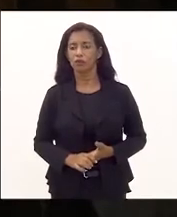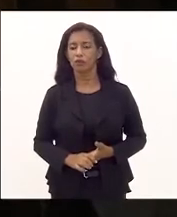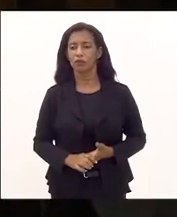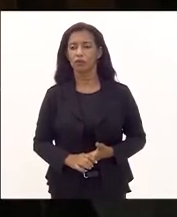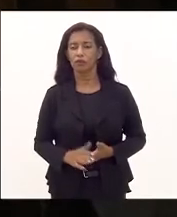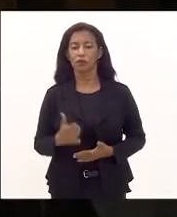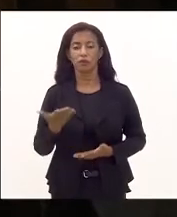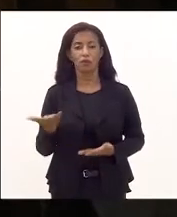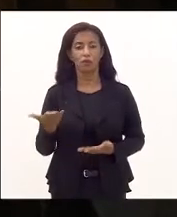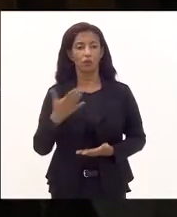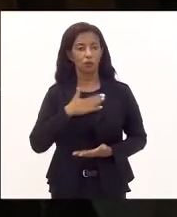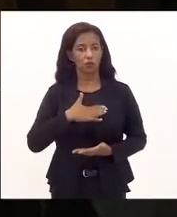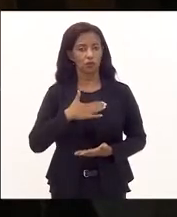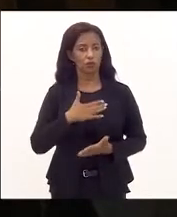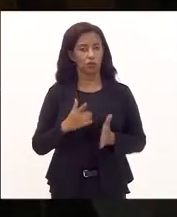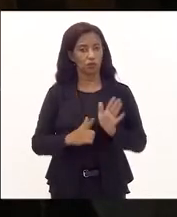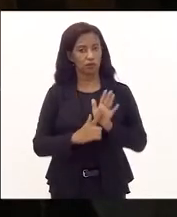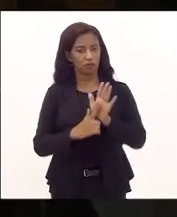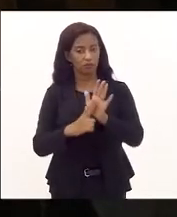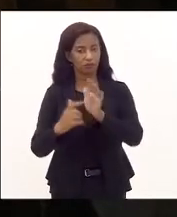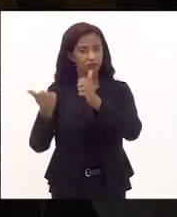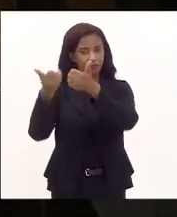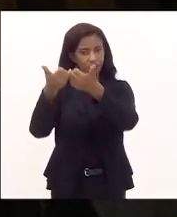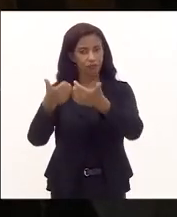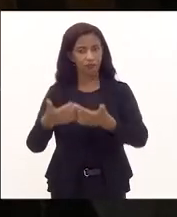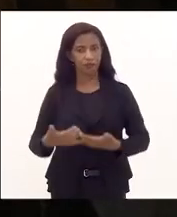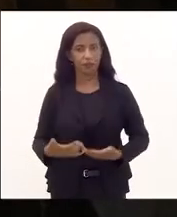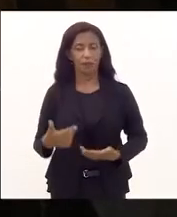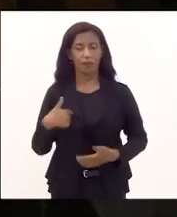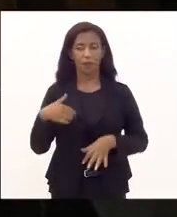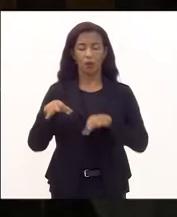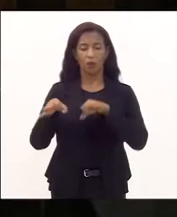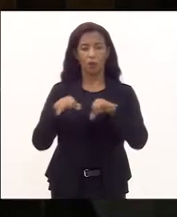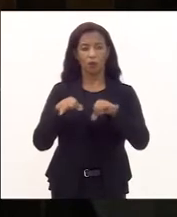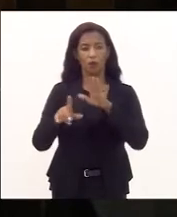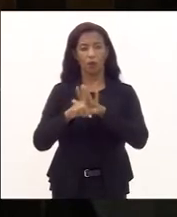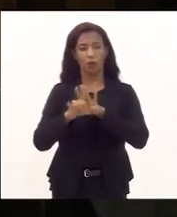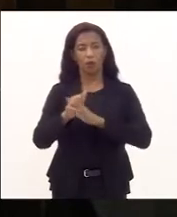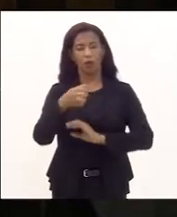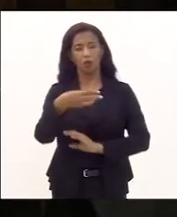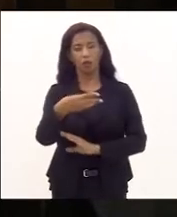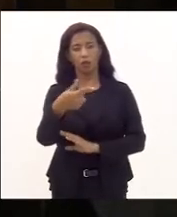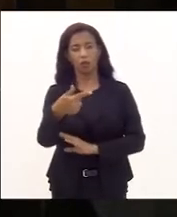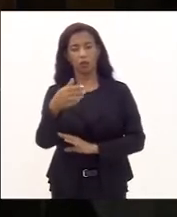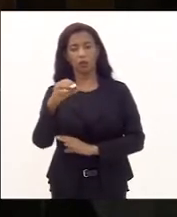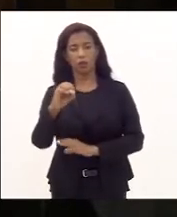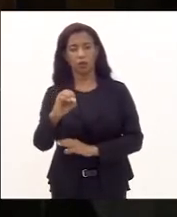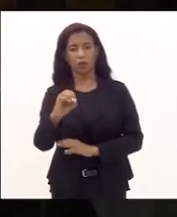Eu gostaria de apresentar, justificar meu projeto de lei